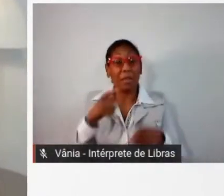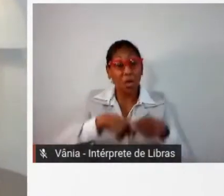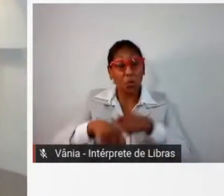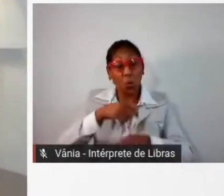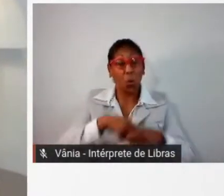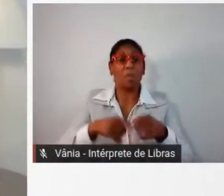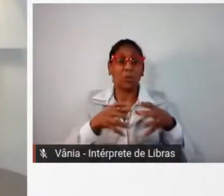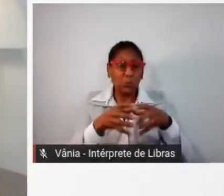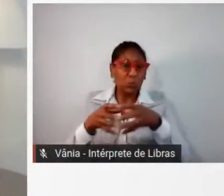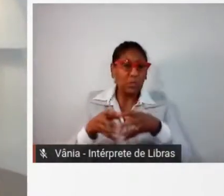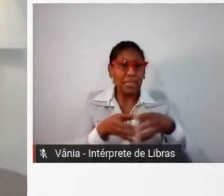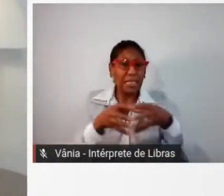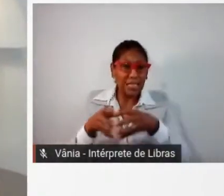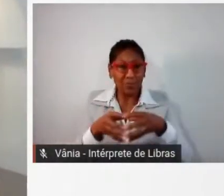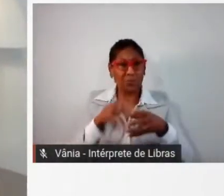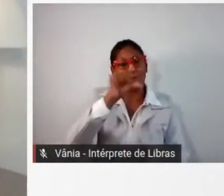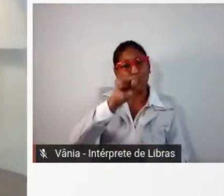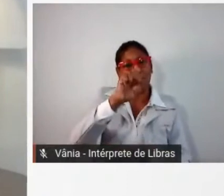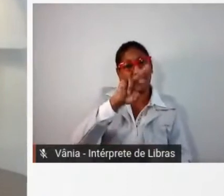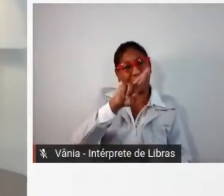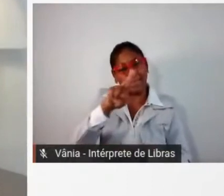em Gramado e toda aquela região das